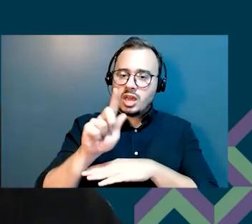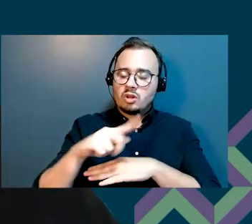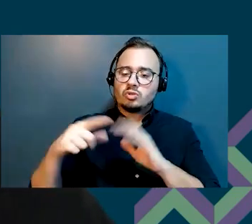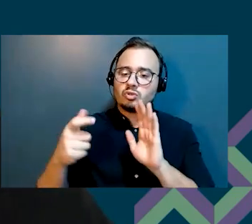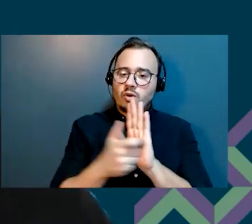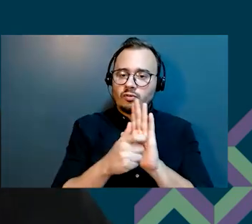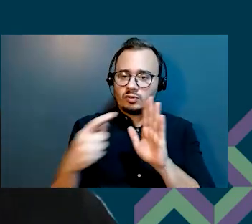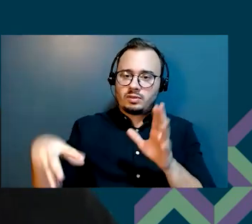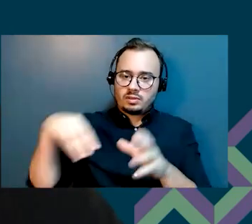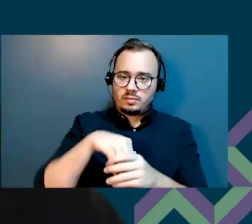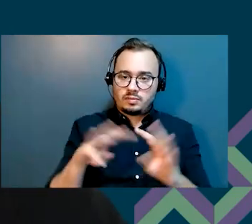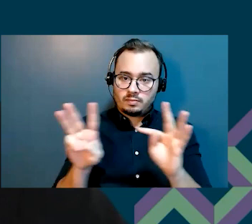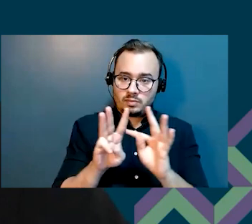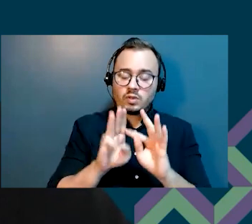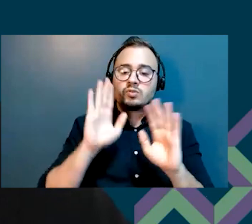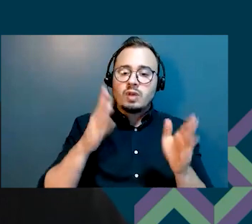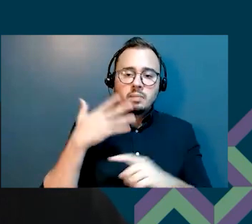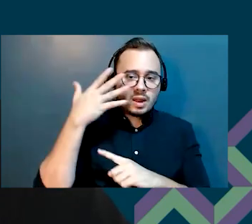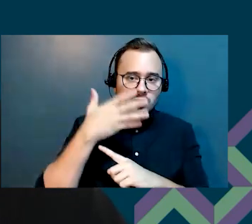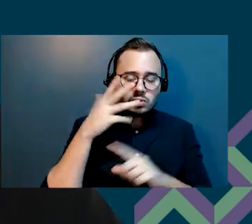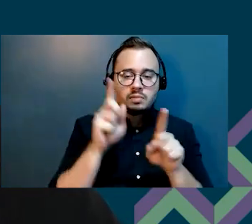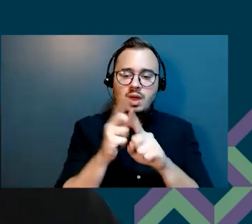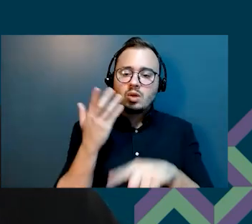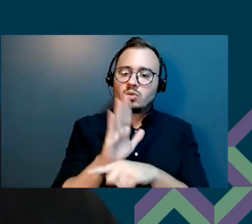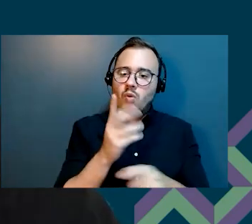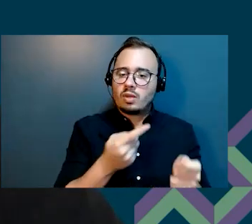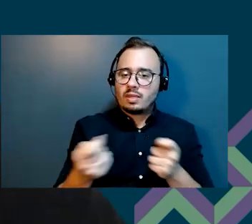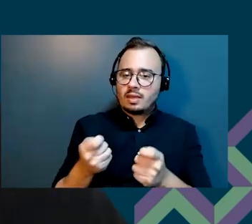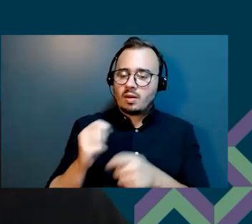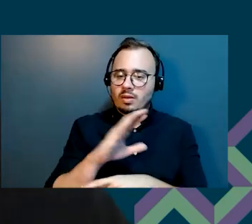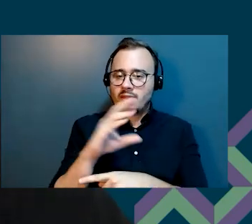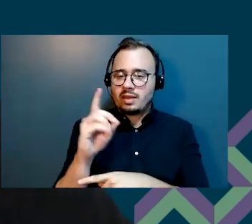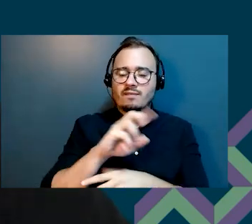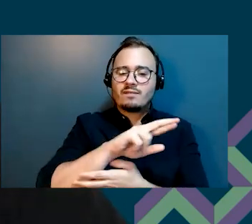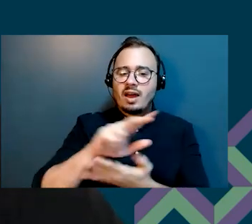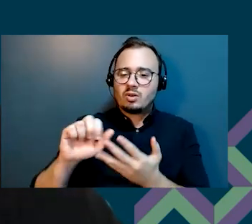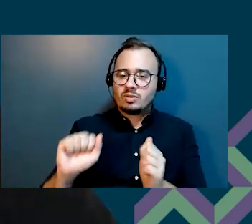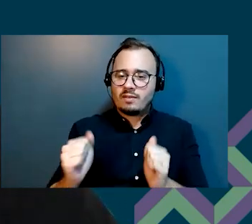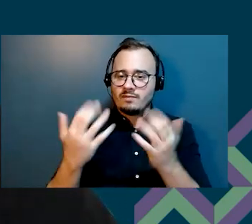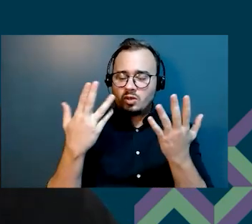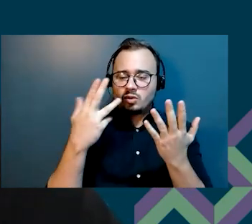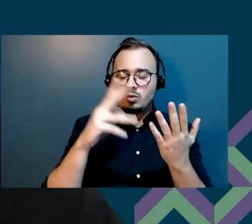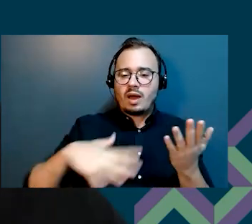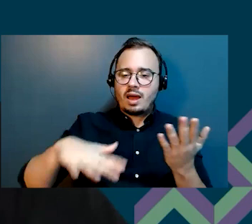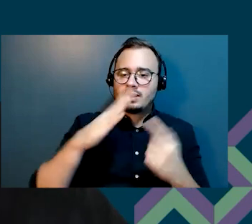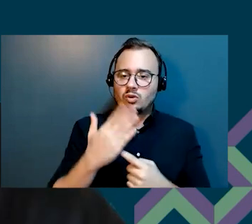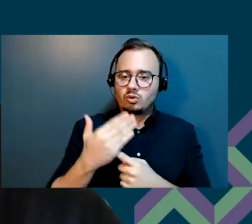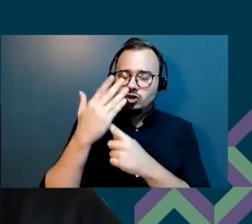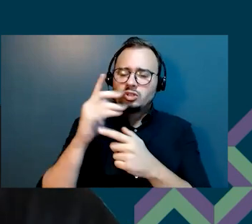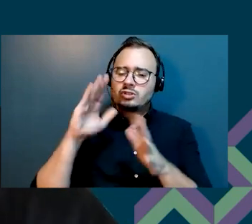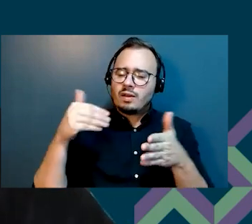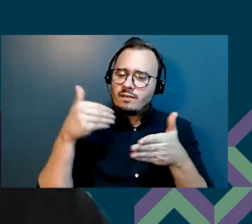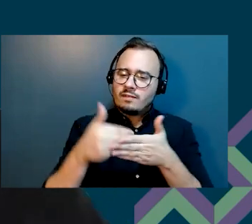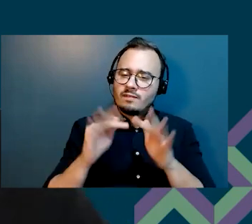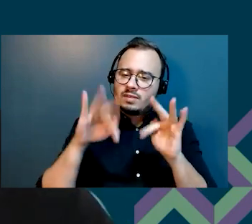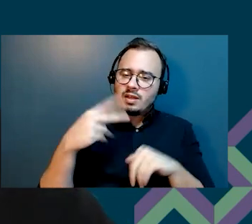ajudou a coordenar diferentes eventos de tecnologia, está finalizando sua graduação em Ciências da Computação, é